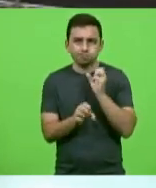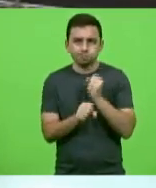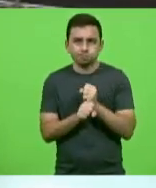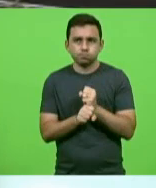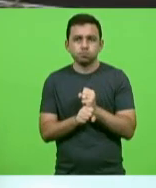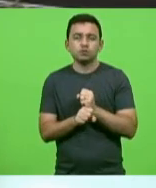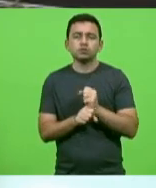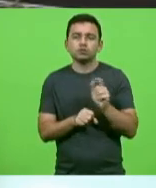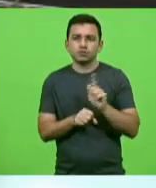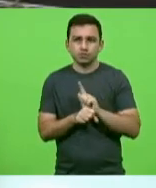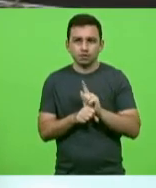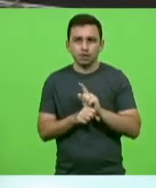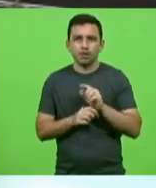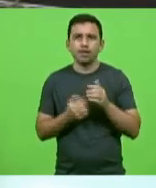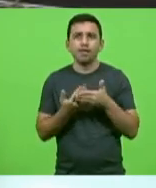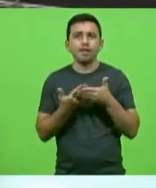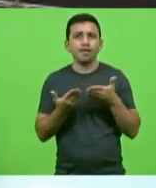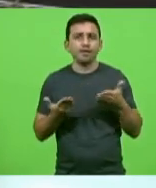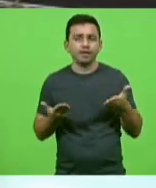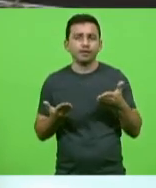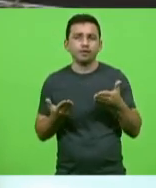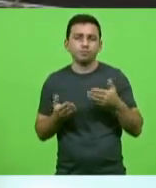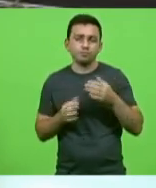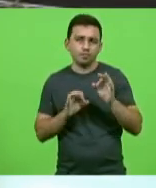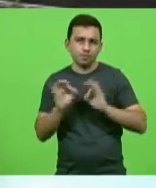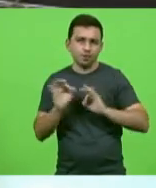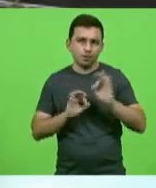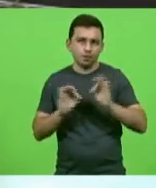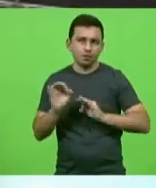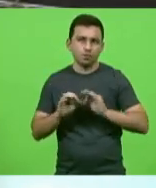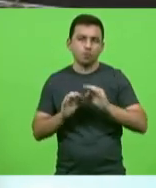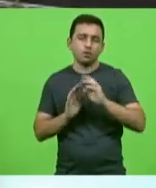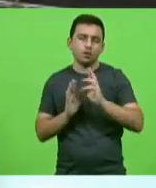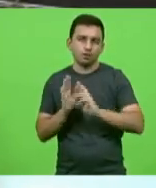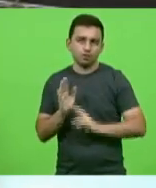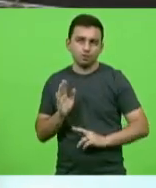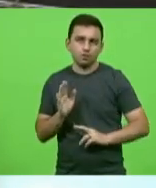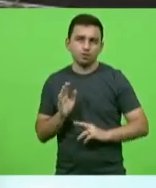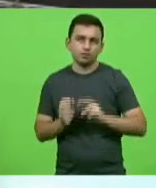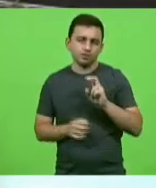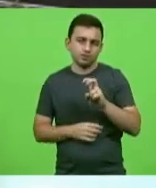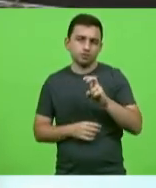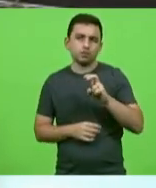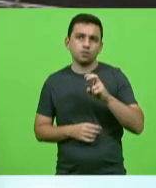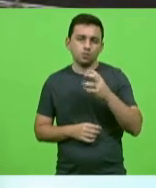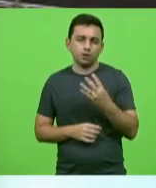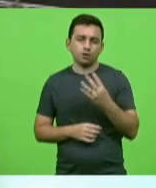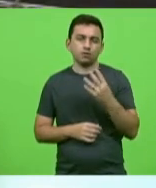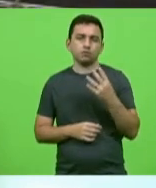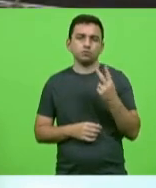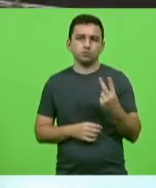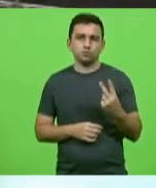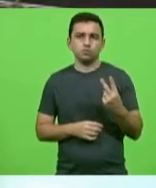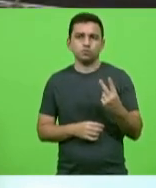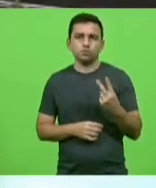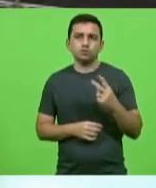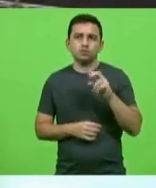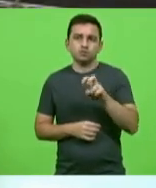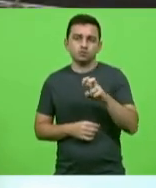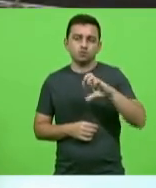contas de gestão elaborou o relatório de 500 empresas evidentemente as coisas sim os boys